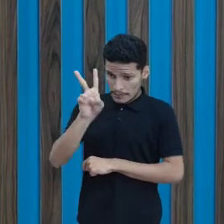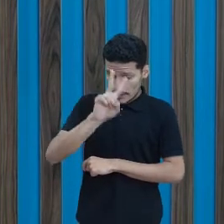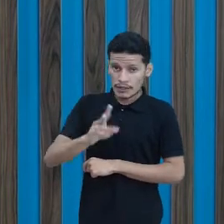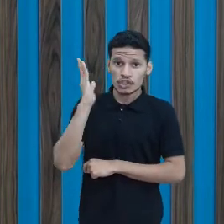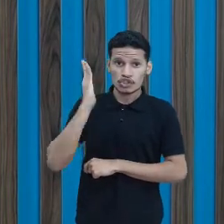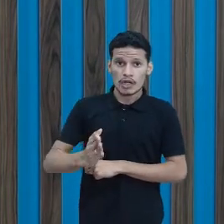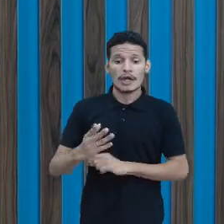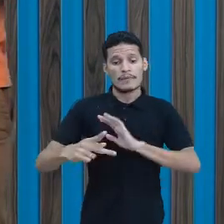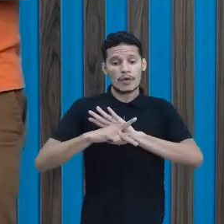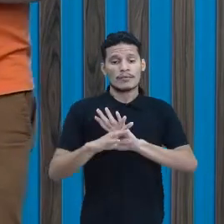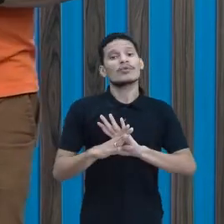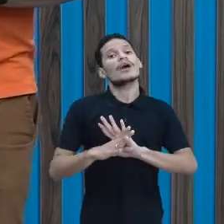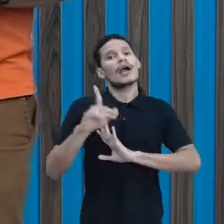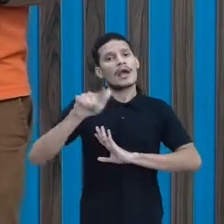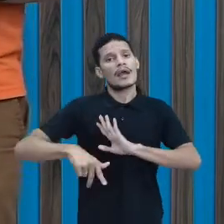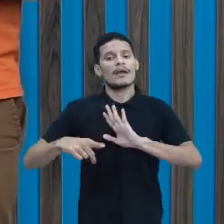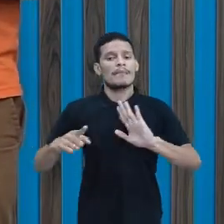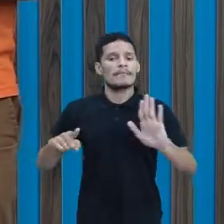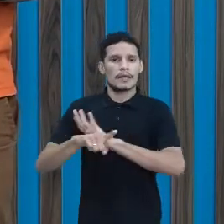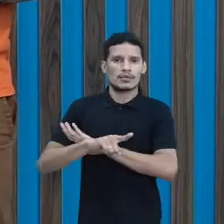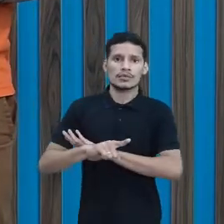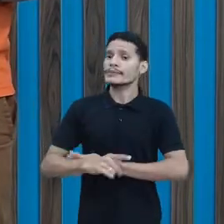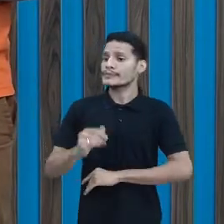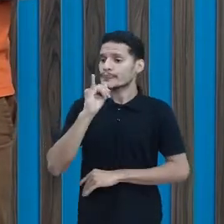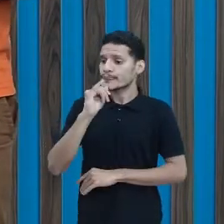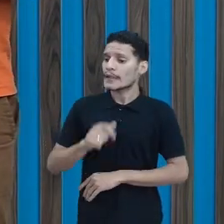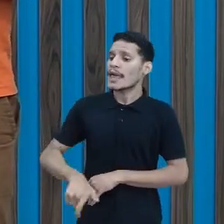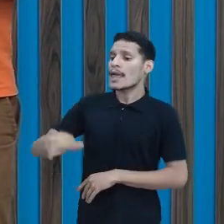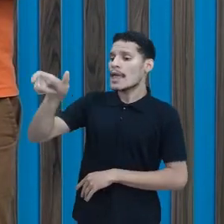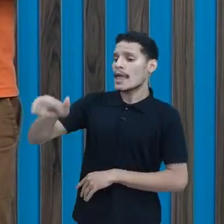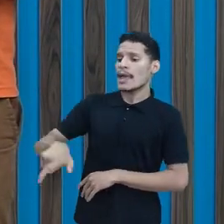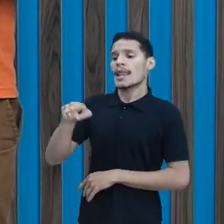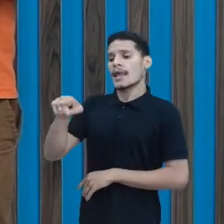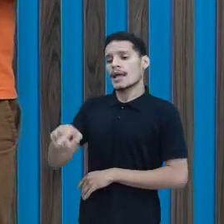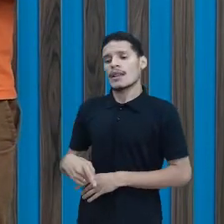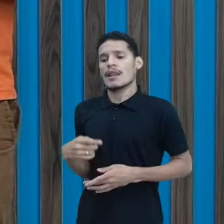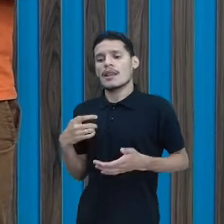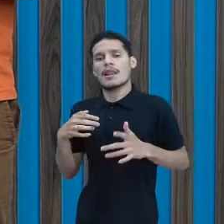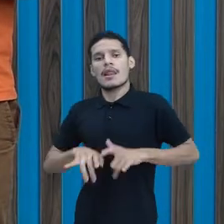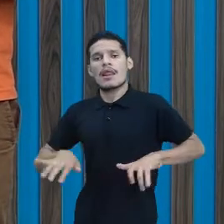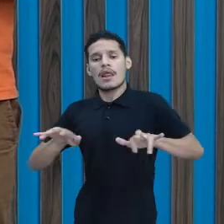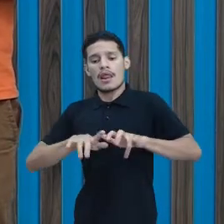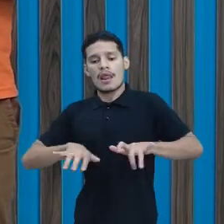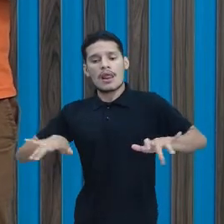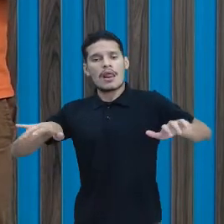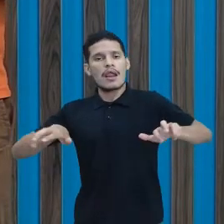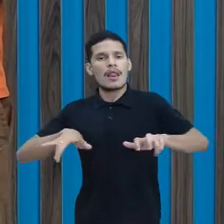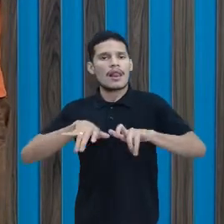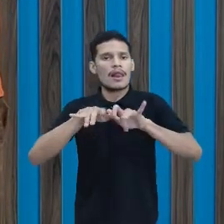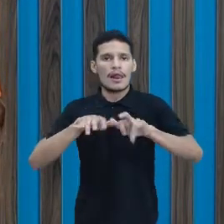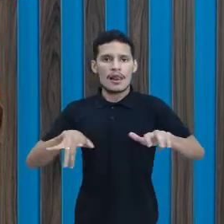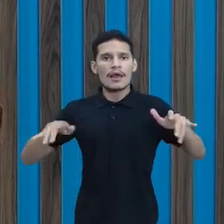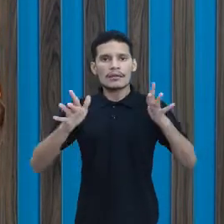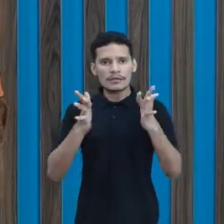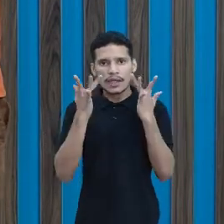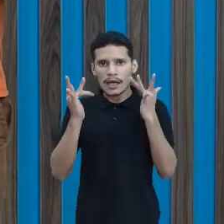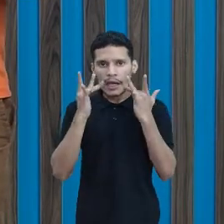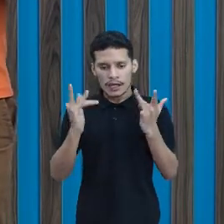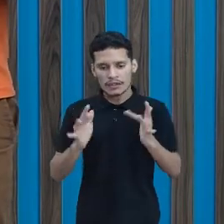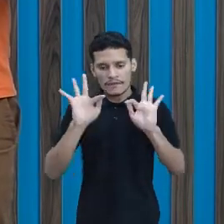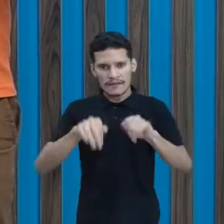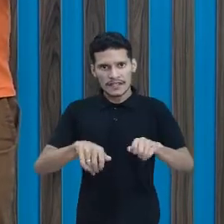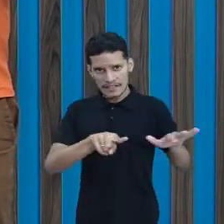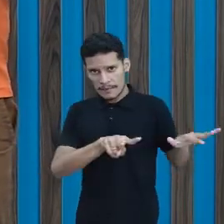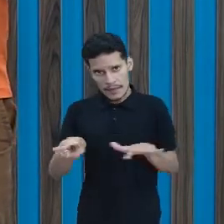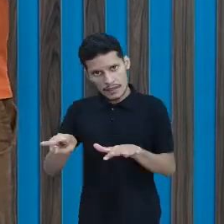em português, né? Ela toca piano no teatro todo final de semana. Você só percebeu que é uma